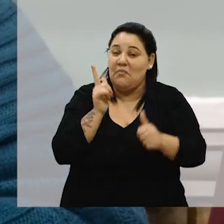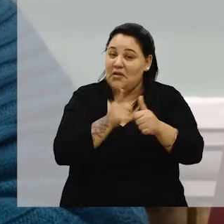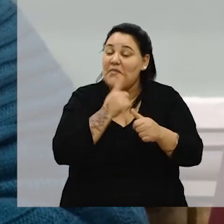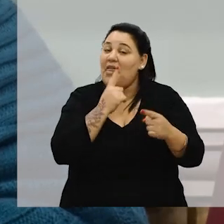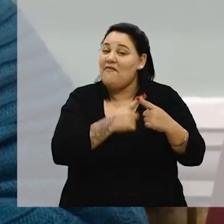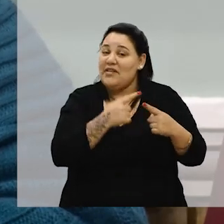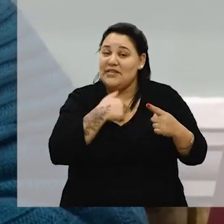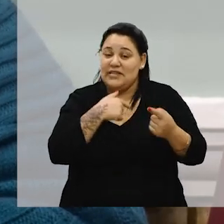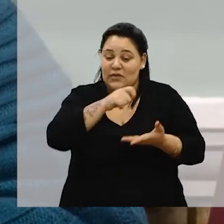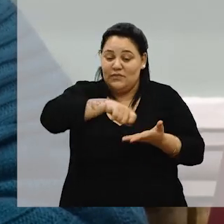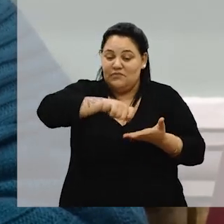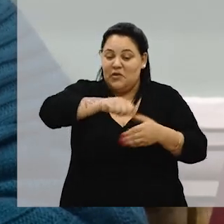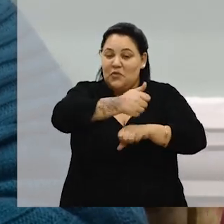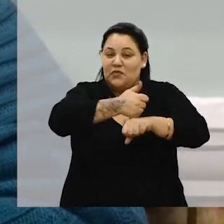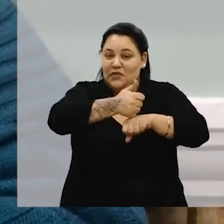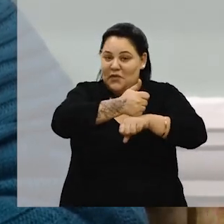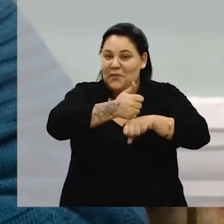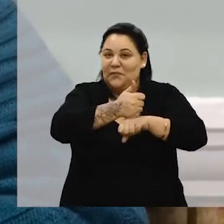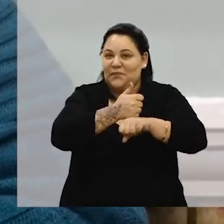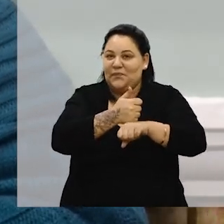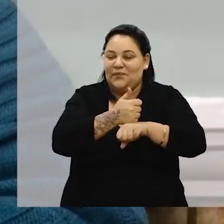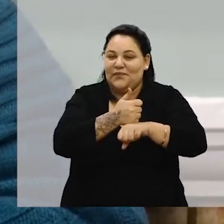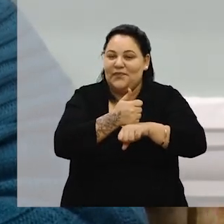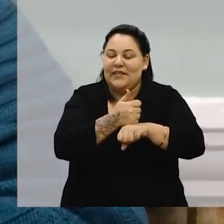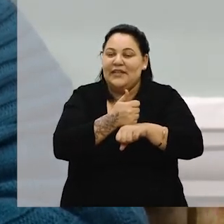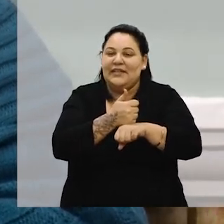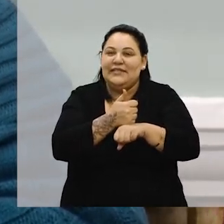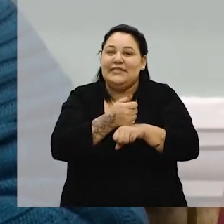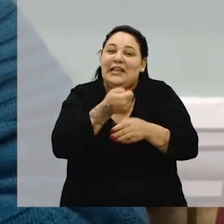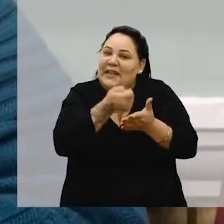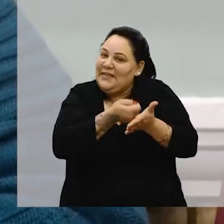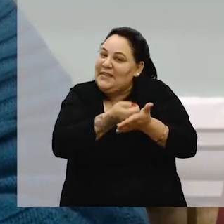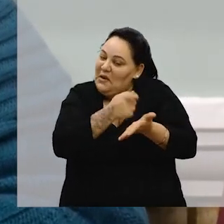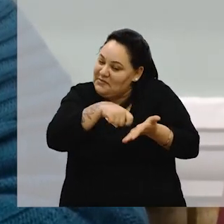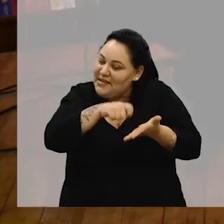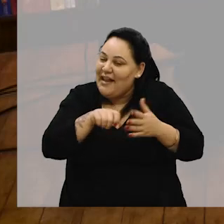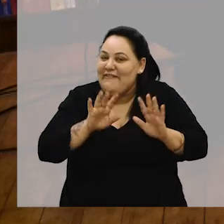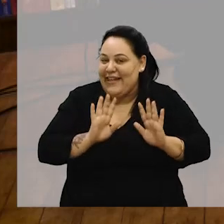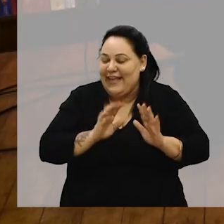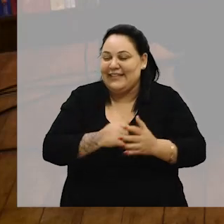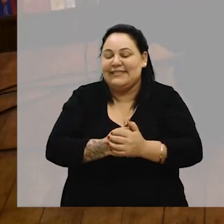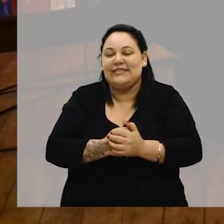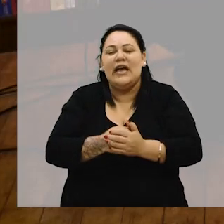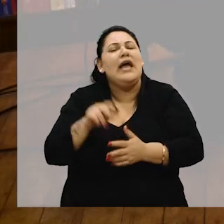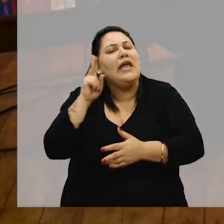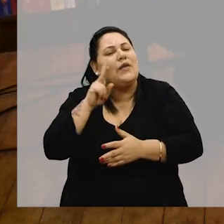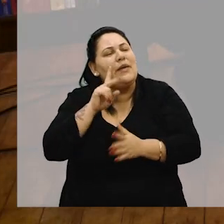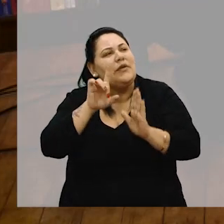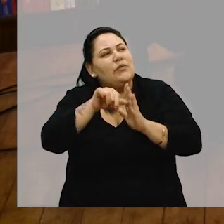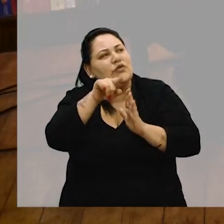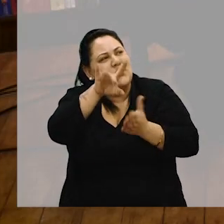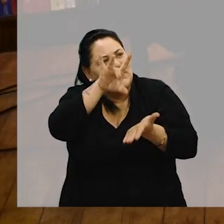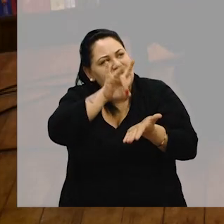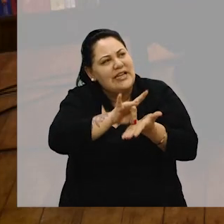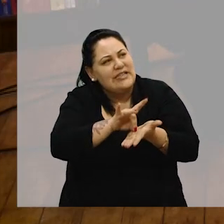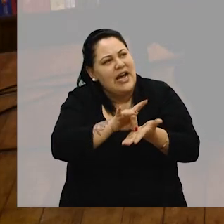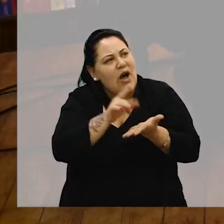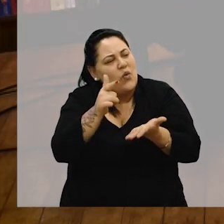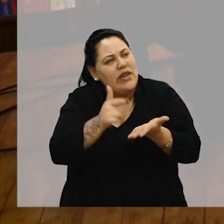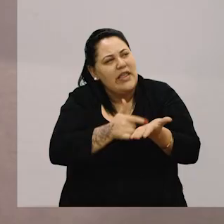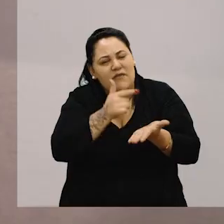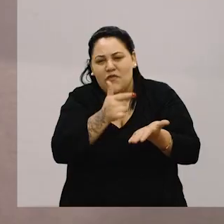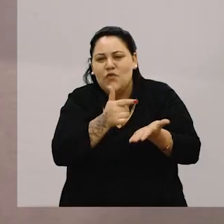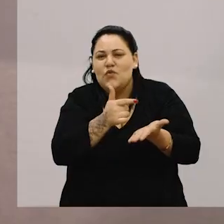me manifestei como escritor, como pretenso escritor. Mas eu lembro que depois o senhor entra com uma obra